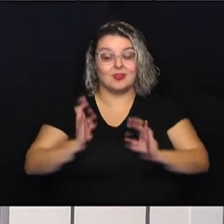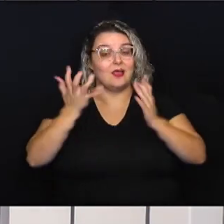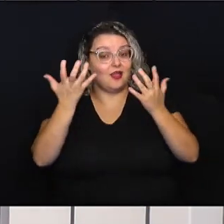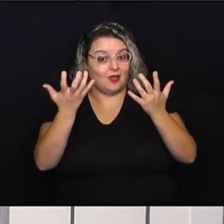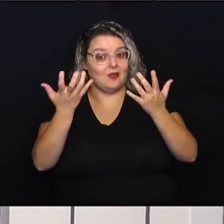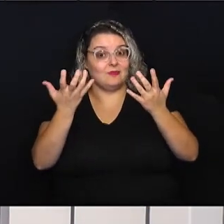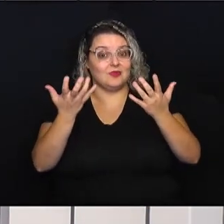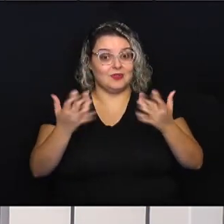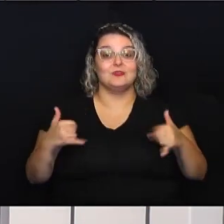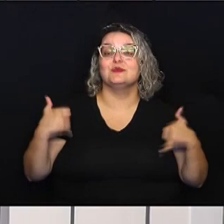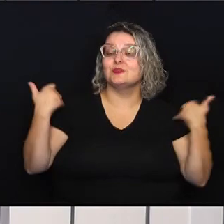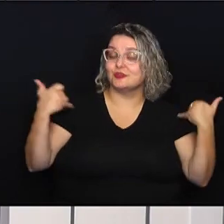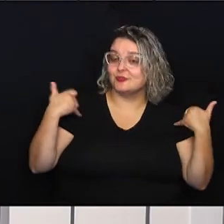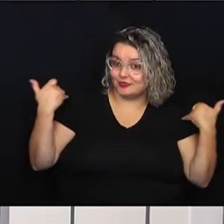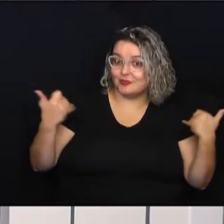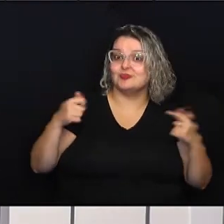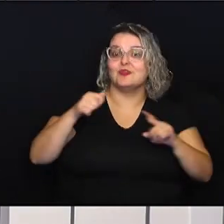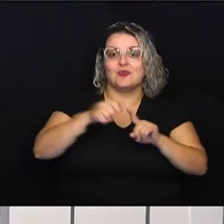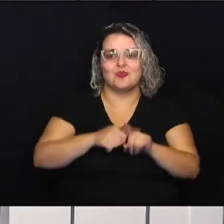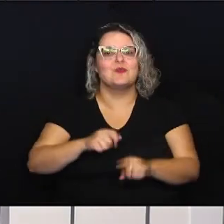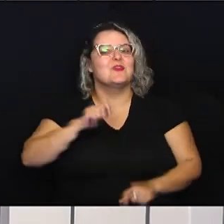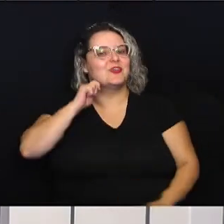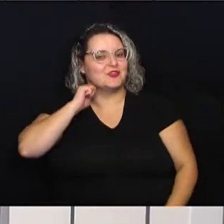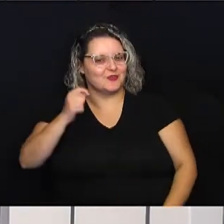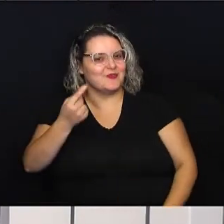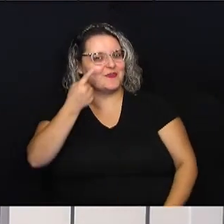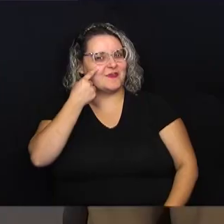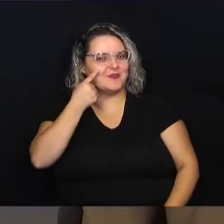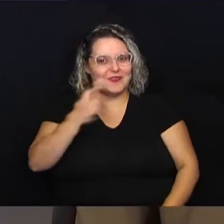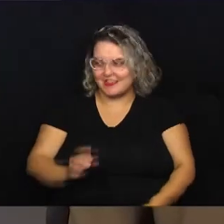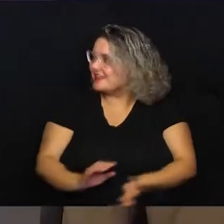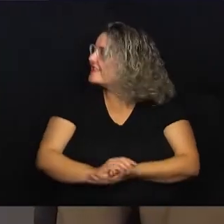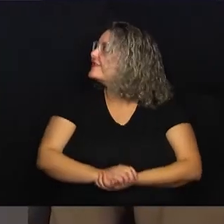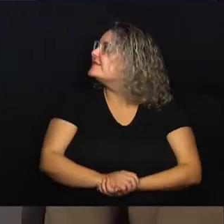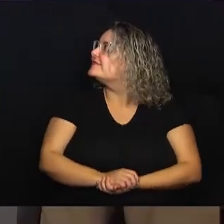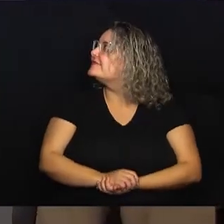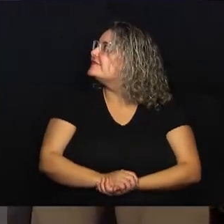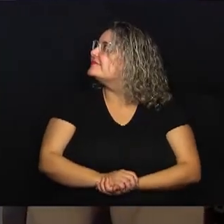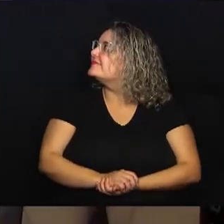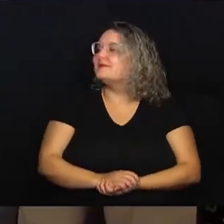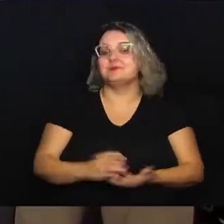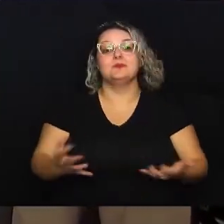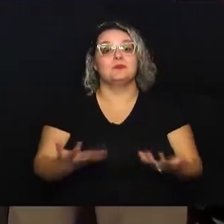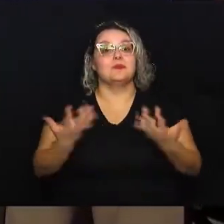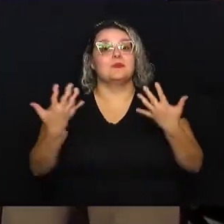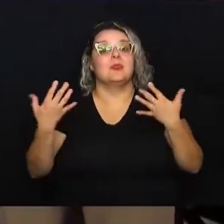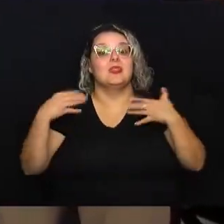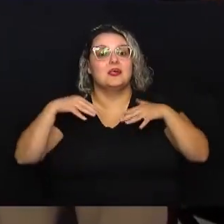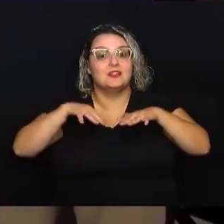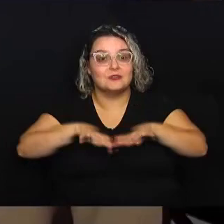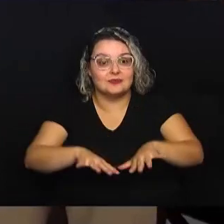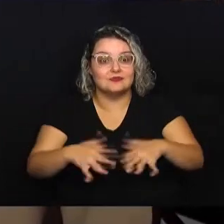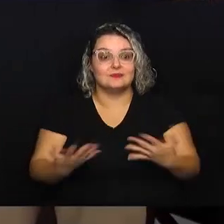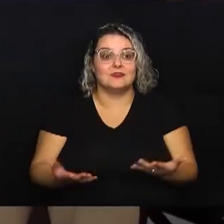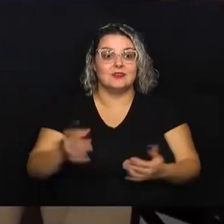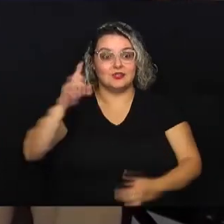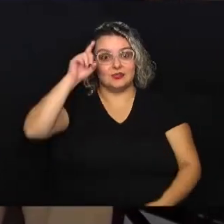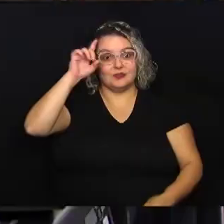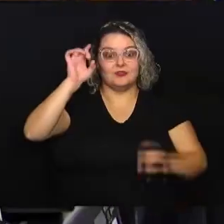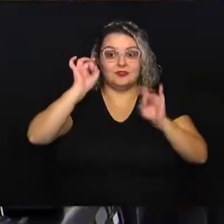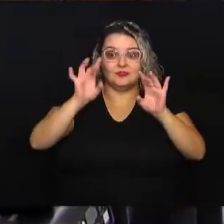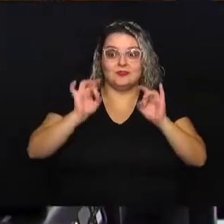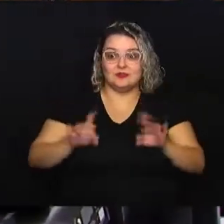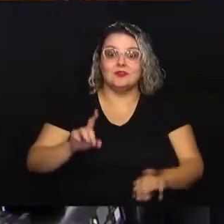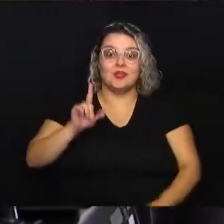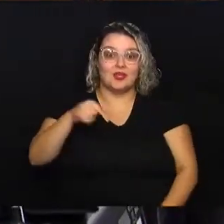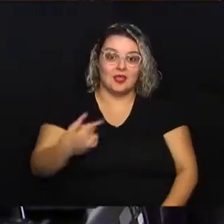dos aniversariantes do mês de abril. Então vamos conferir. Promover integração e um dia especial, essa é